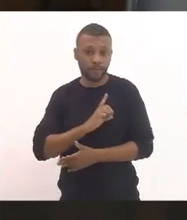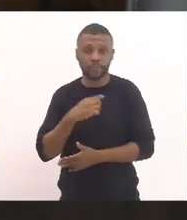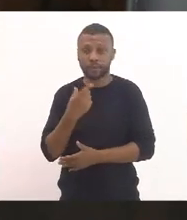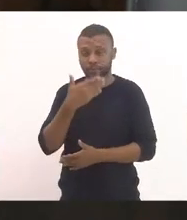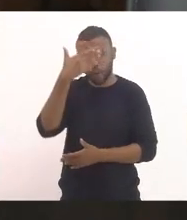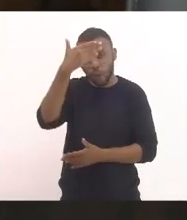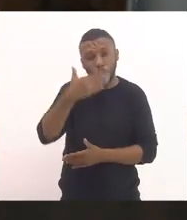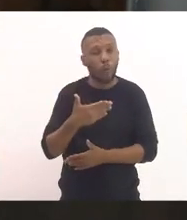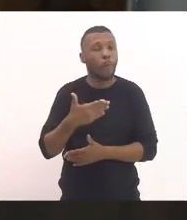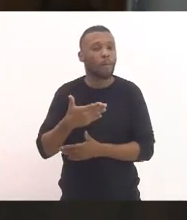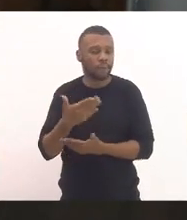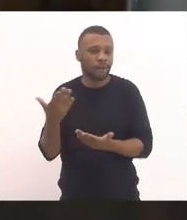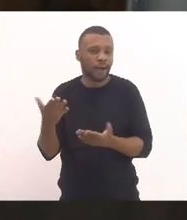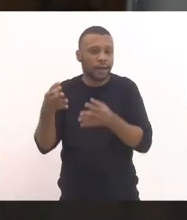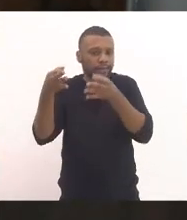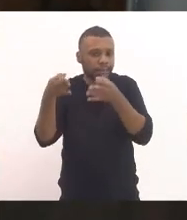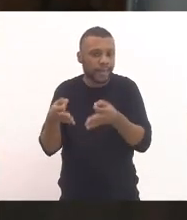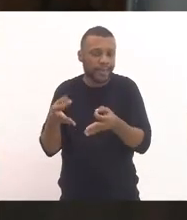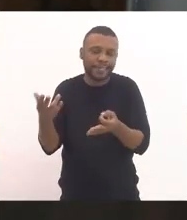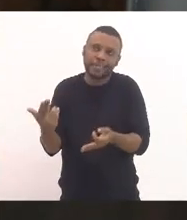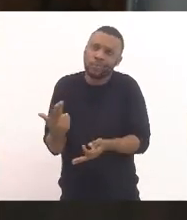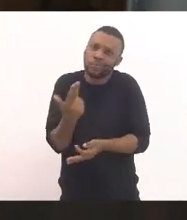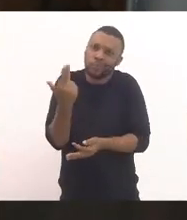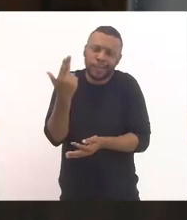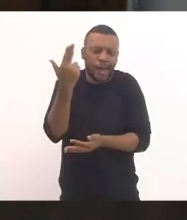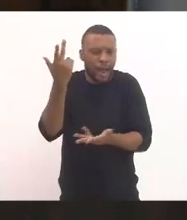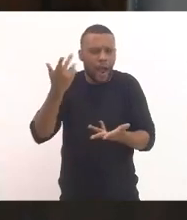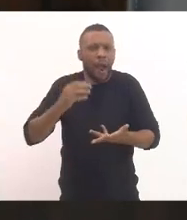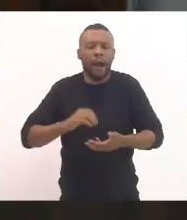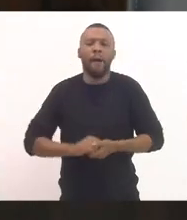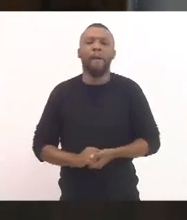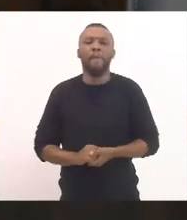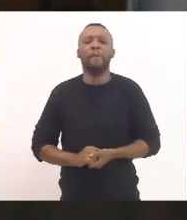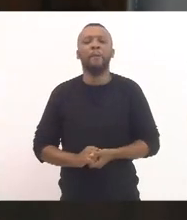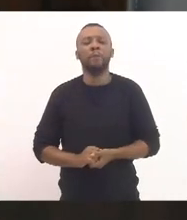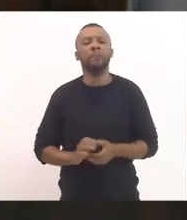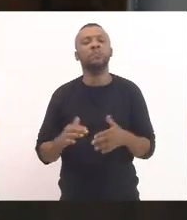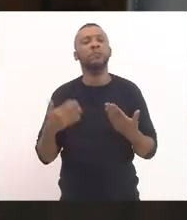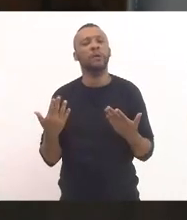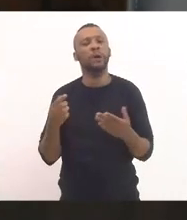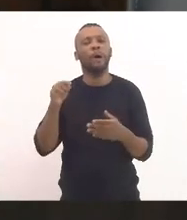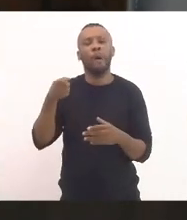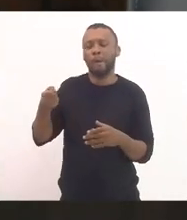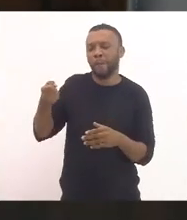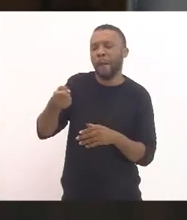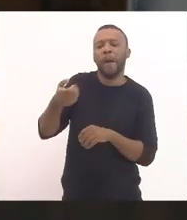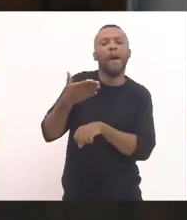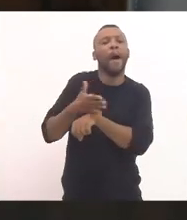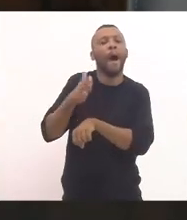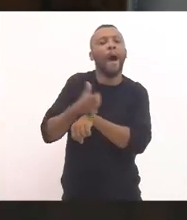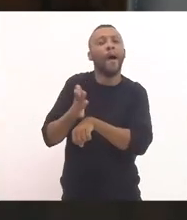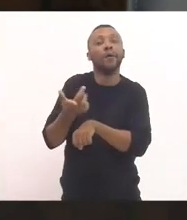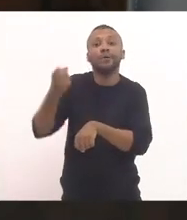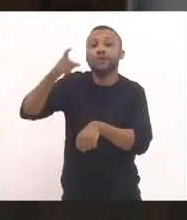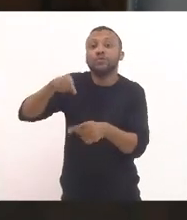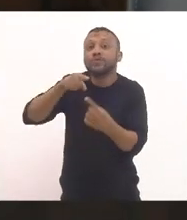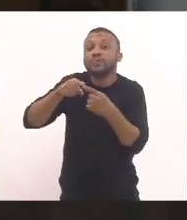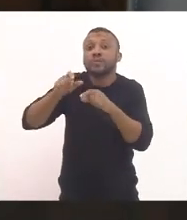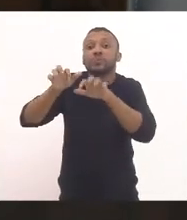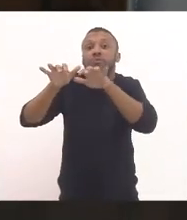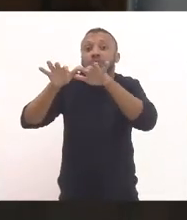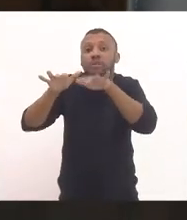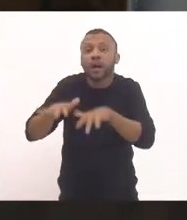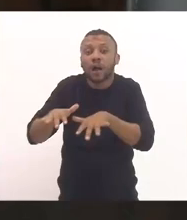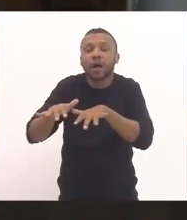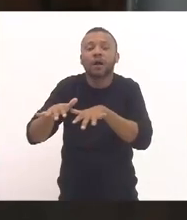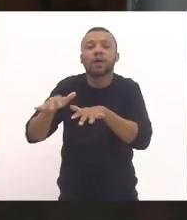comprovar isso ali que não dá Então coloque se ali estagiário para digitar Fazer